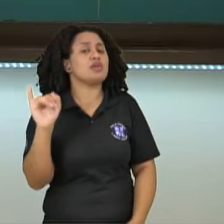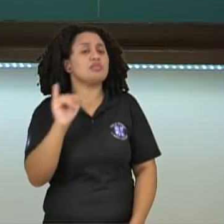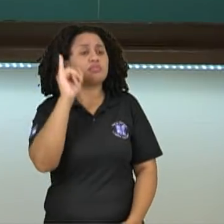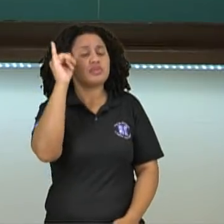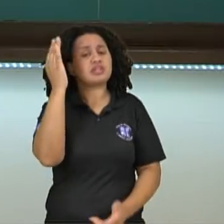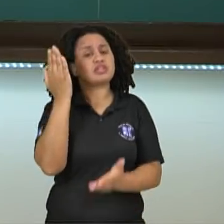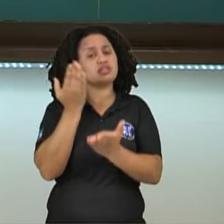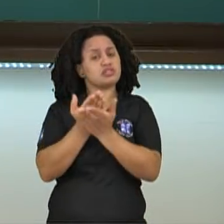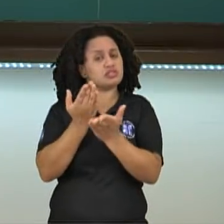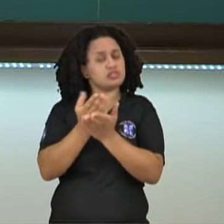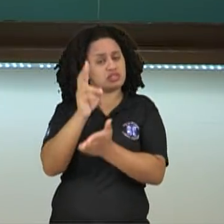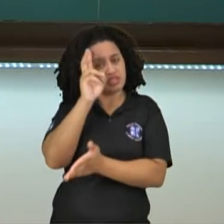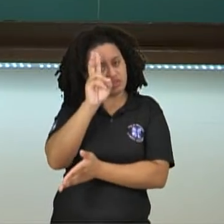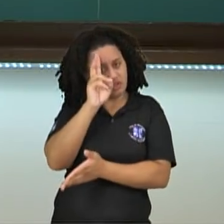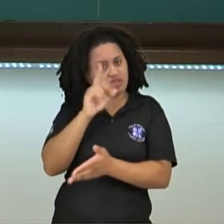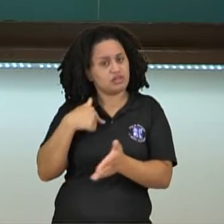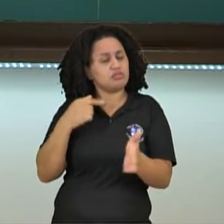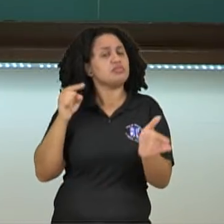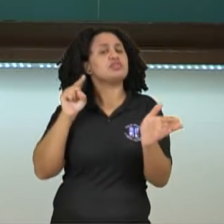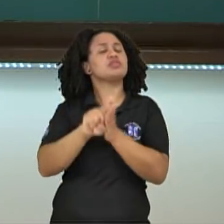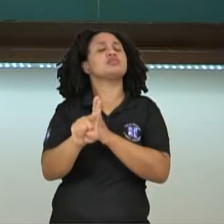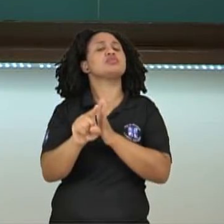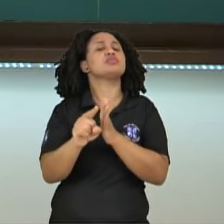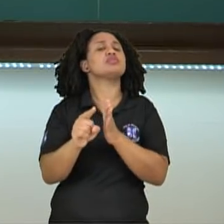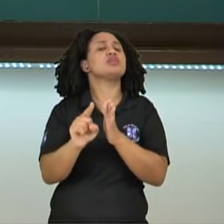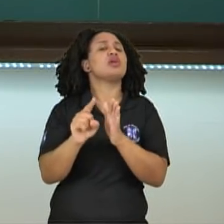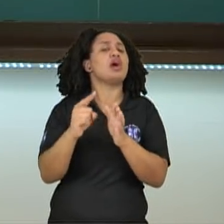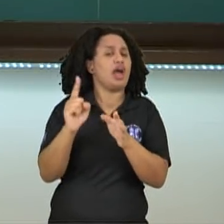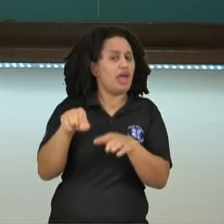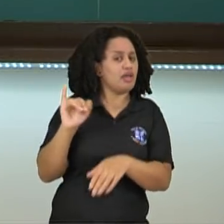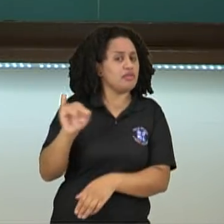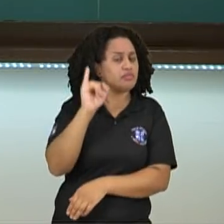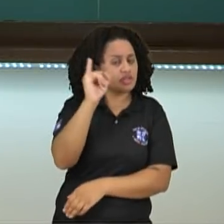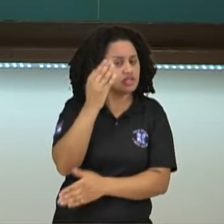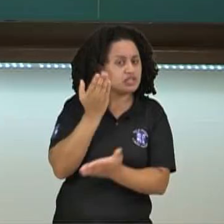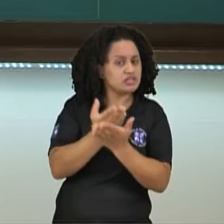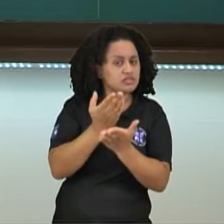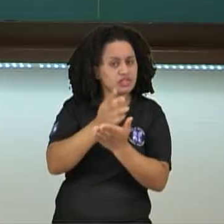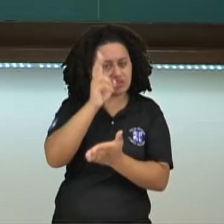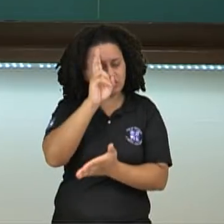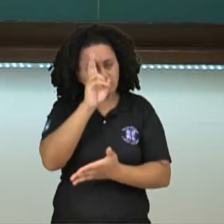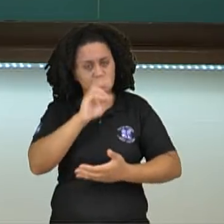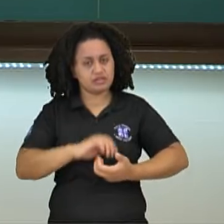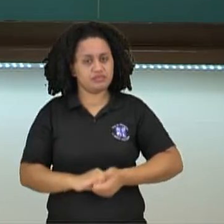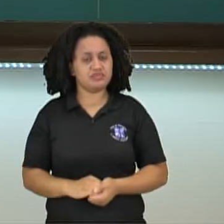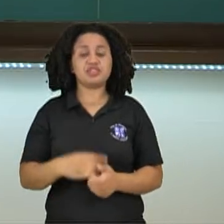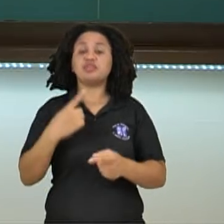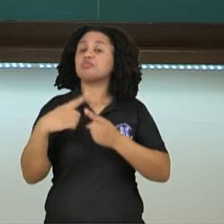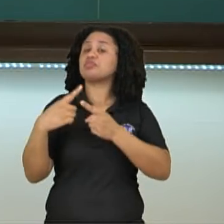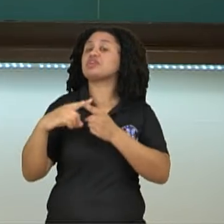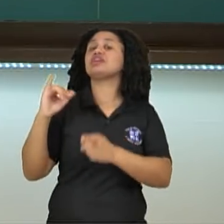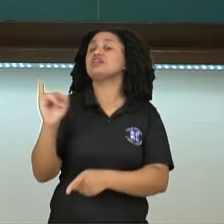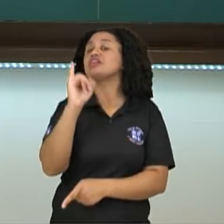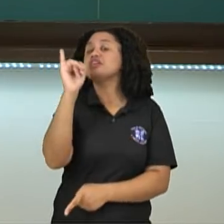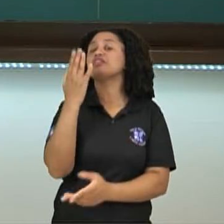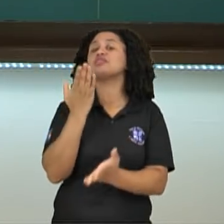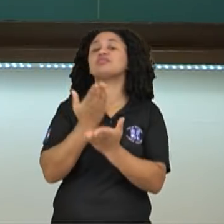Essa pergunta eu faço para vocês, galerinha. Qual que é a importância? Por que nós temos que estudar história?